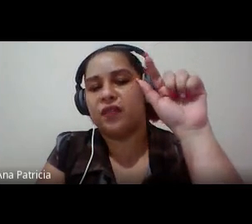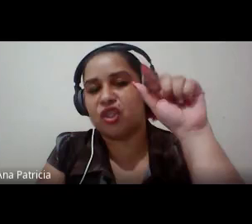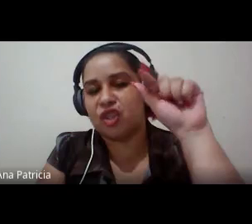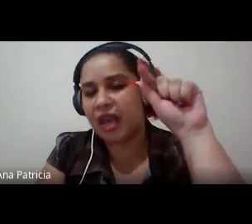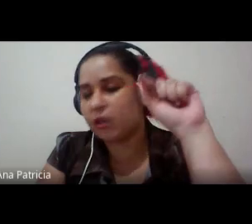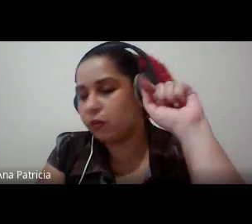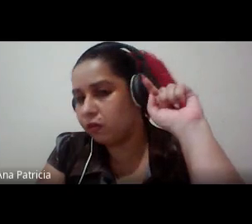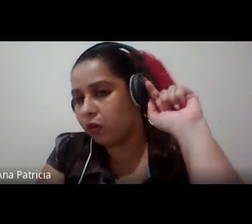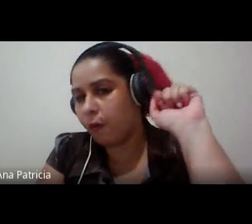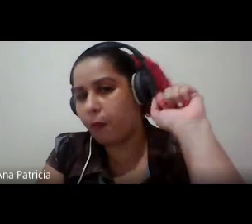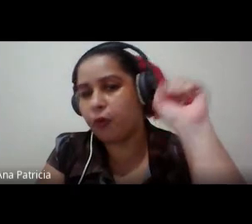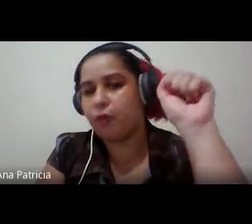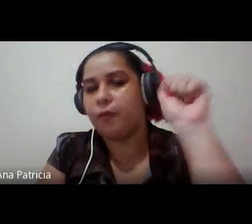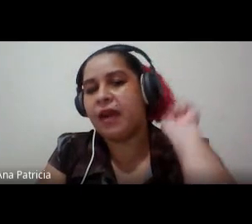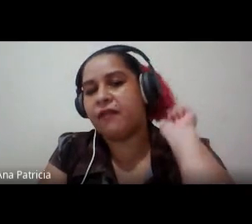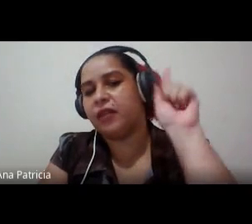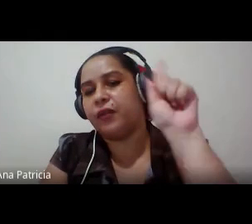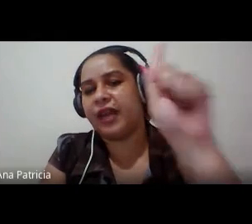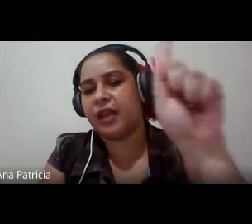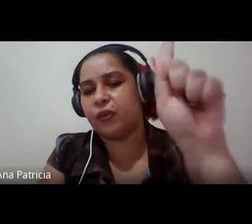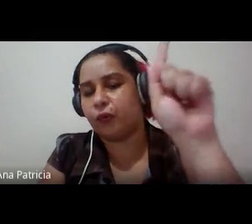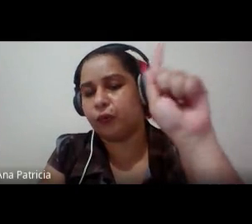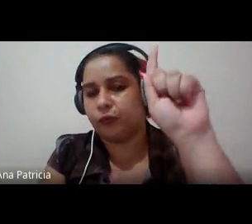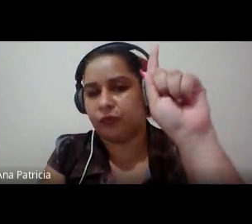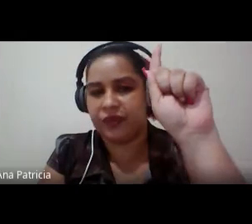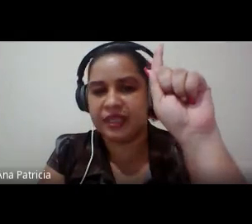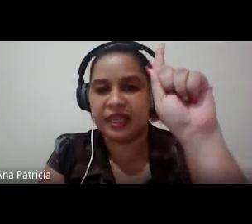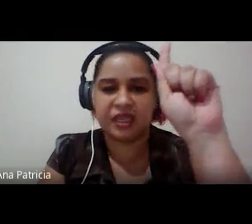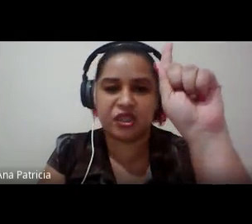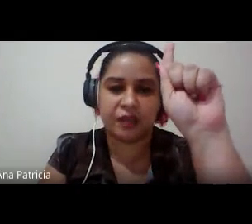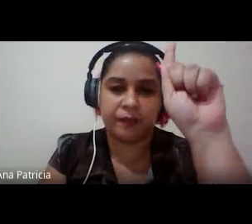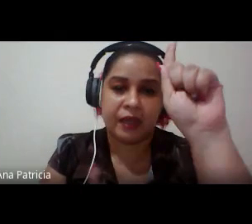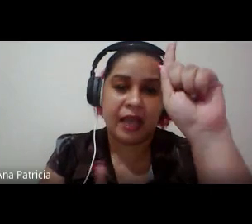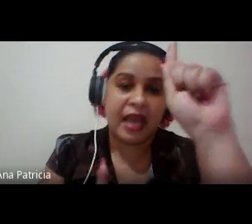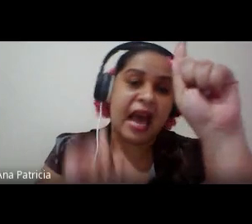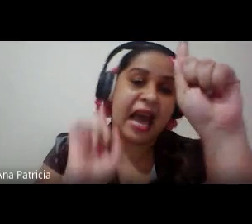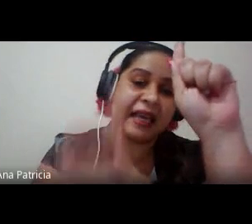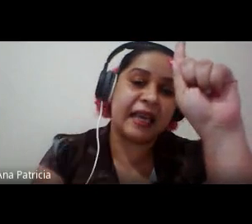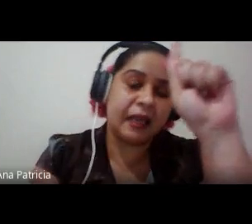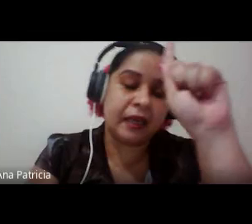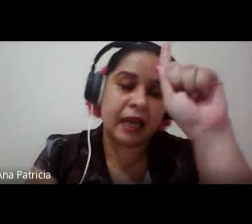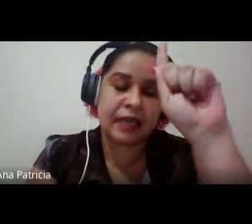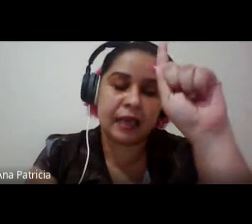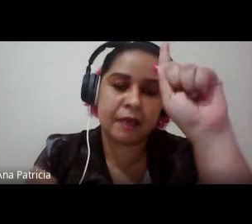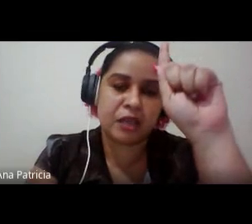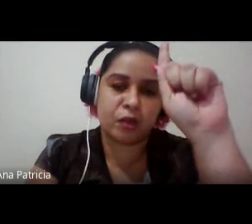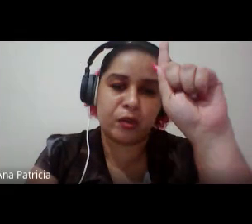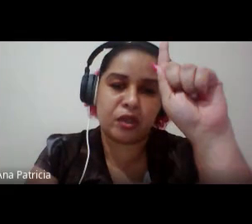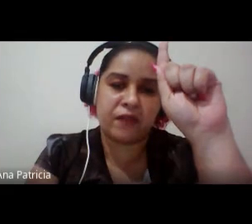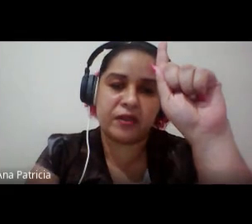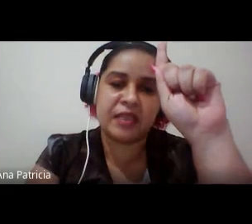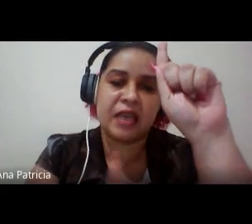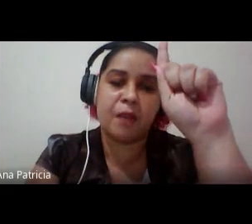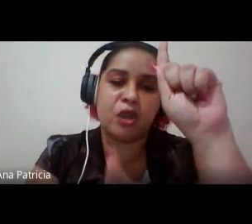dedos fechados, como punho, levanta o indicador. Fez a letra G. Aqui, nessa imagem que eu estou mostrando